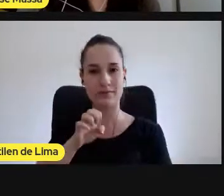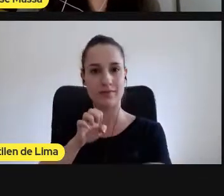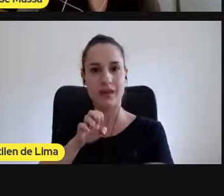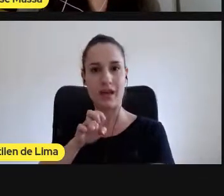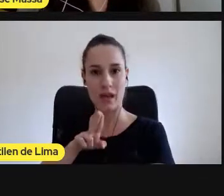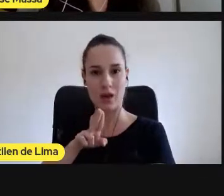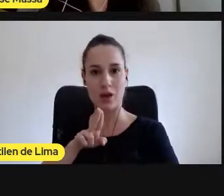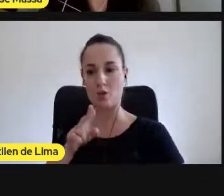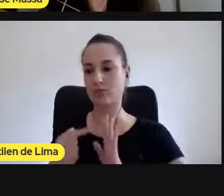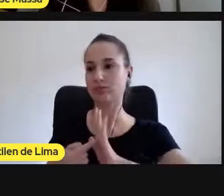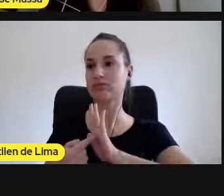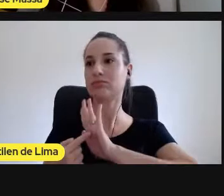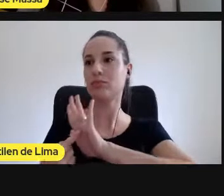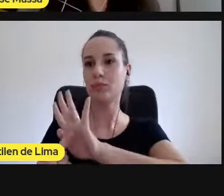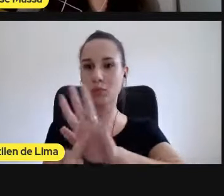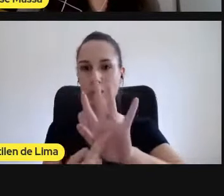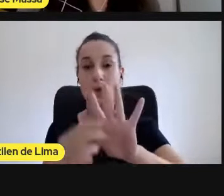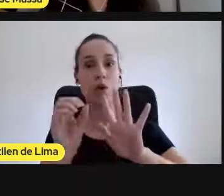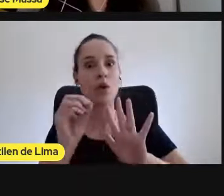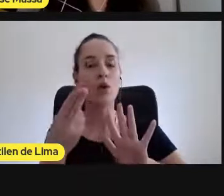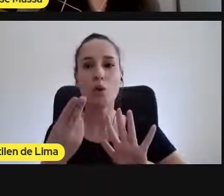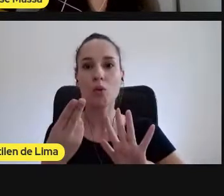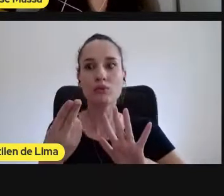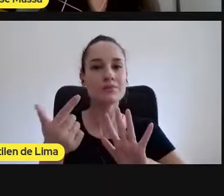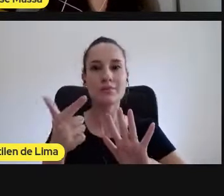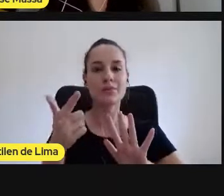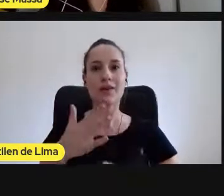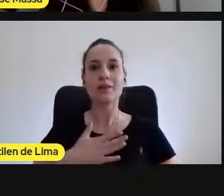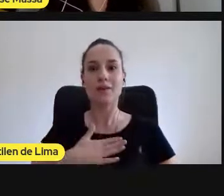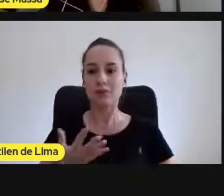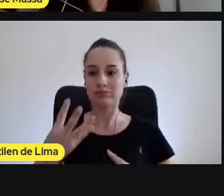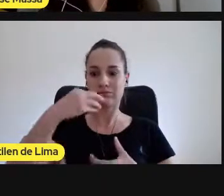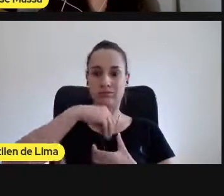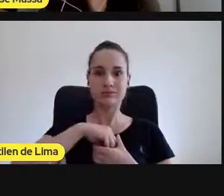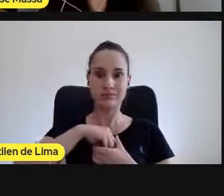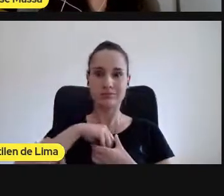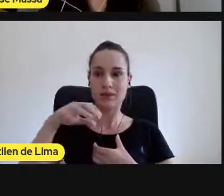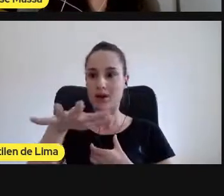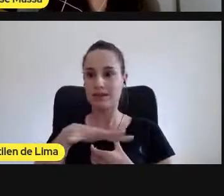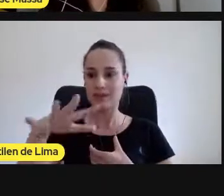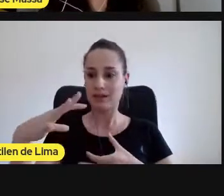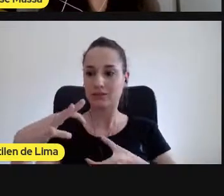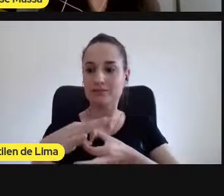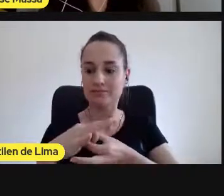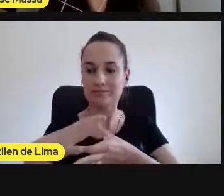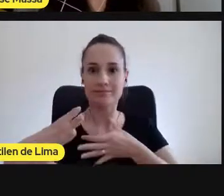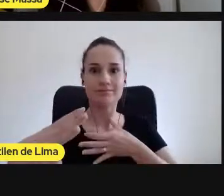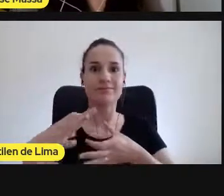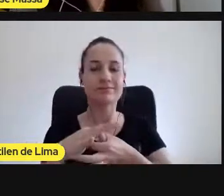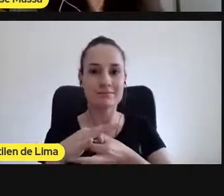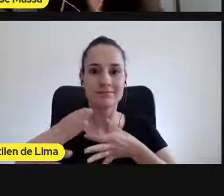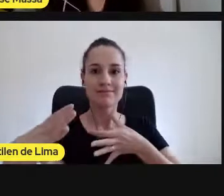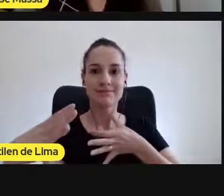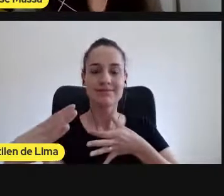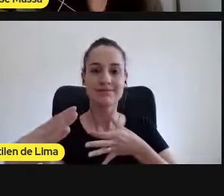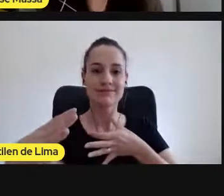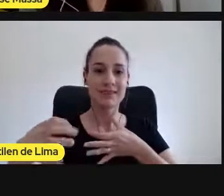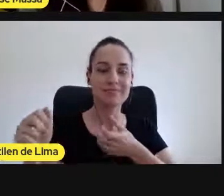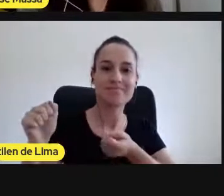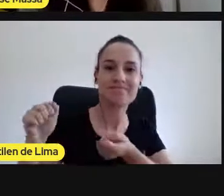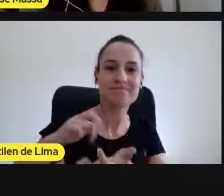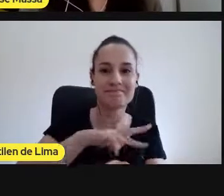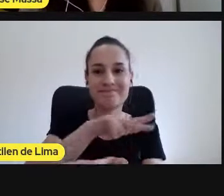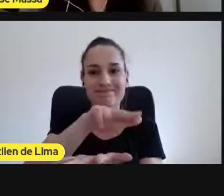não está velado até o externo ou o interno, né? Somos uma multiplicidade de